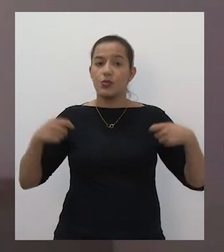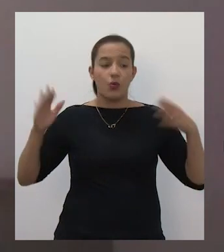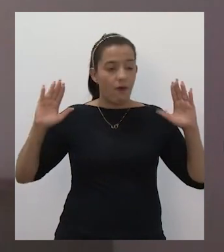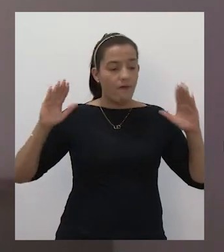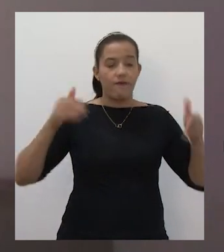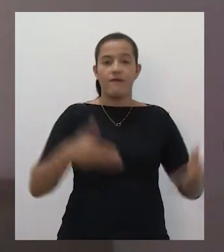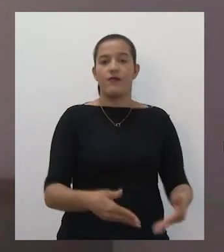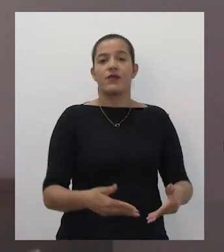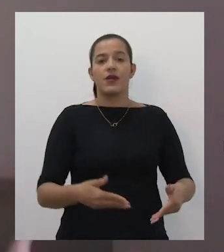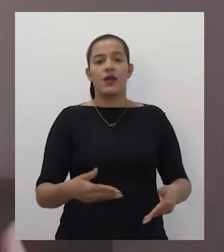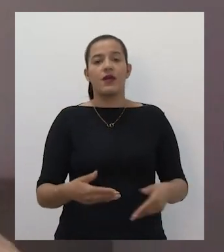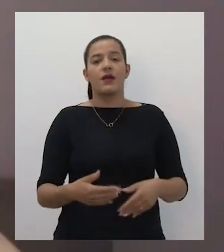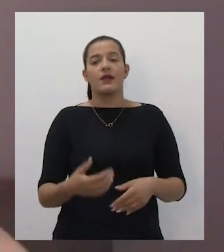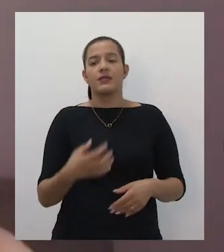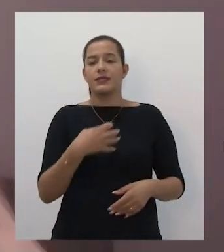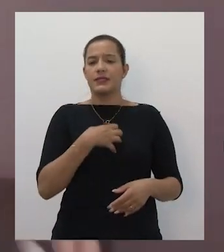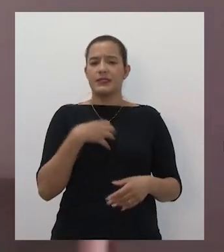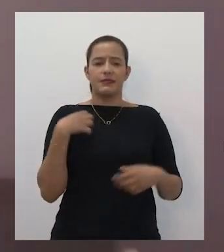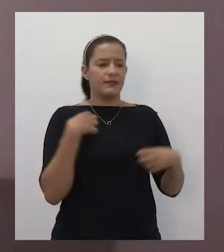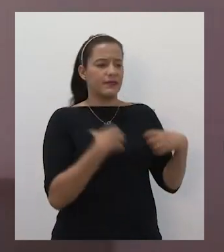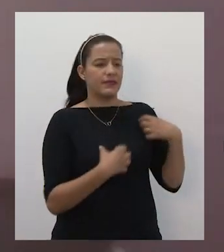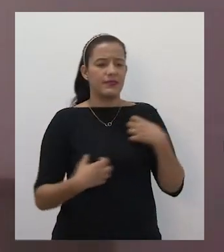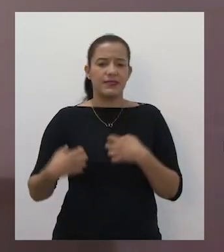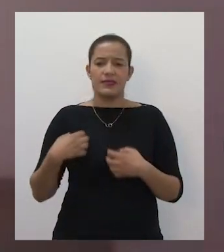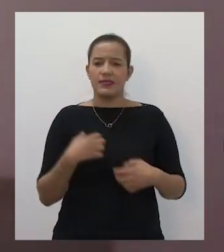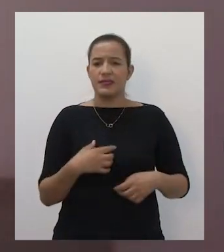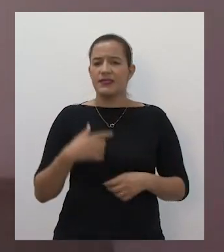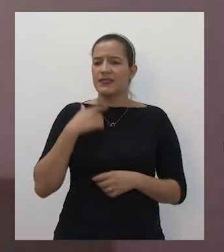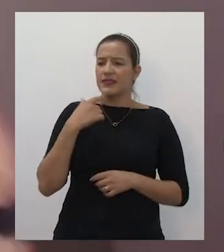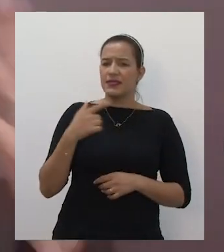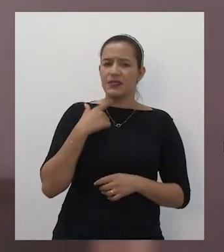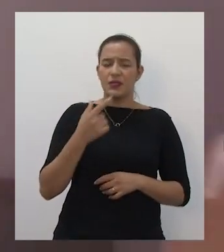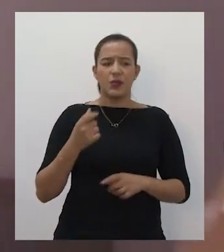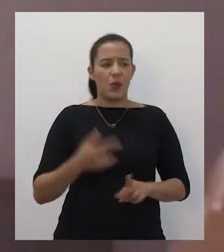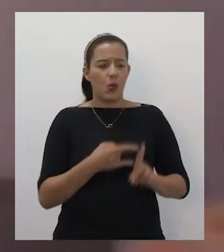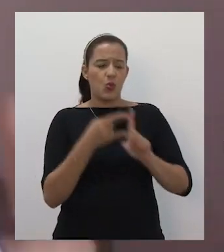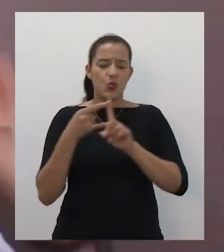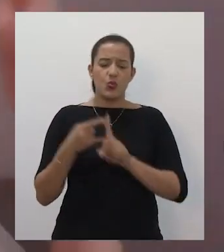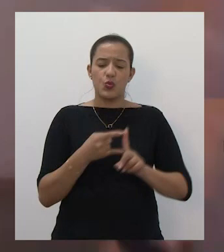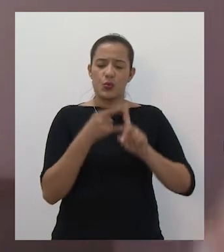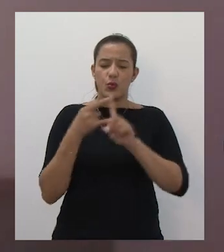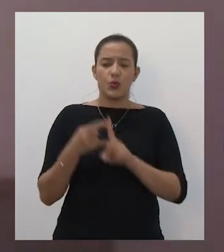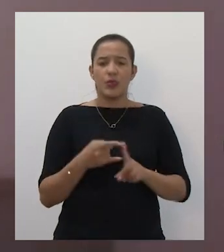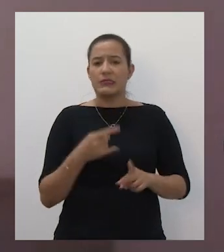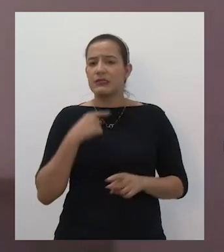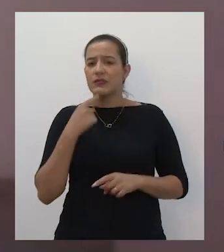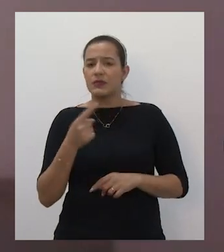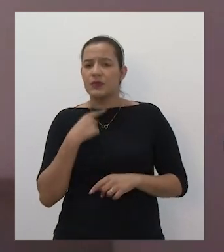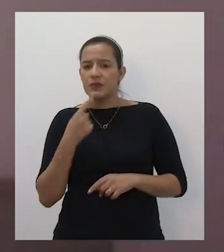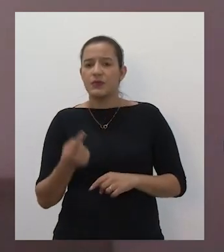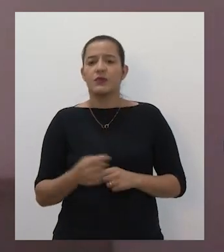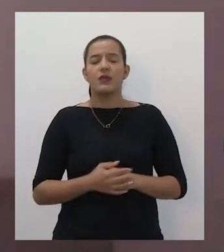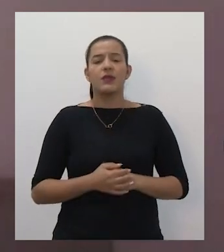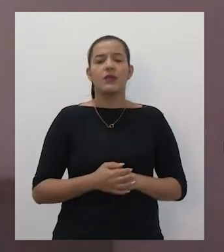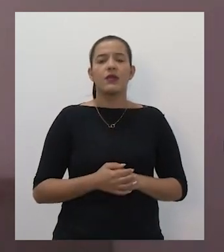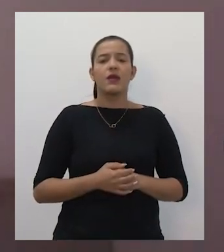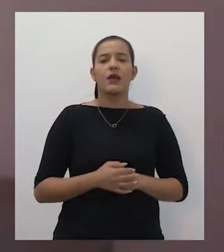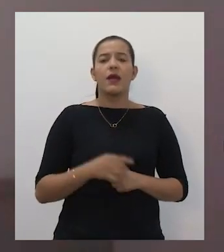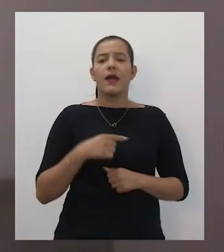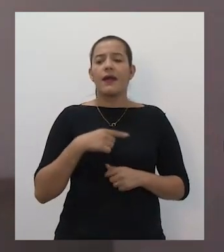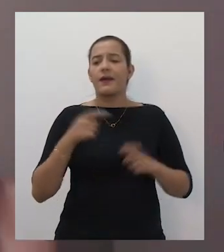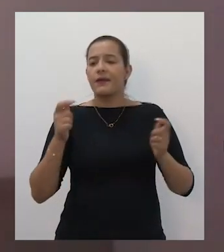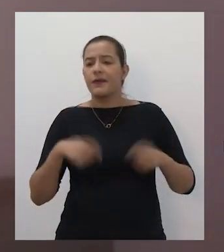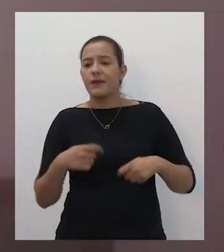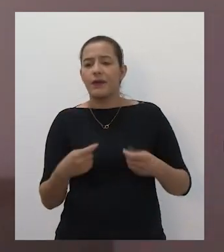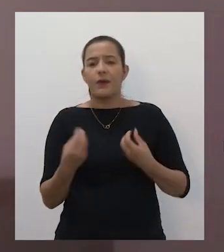ficava angustiado, né? Ai, não estou conseguindo abrir o Zoom. Eu não sei como funciona o Google Classroom. Quem pode